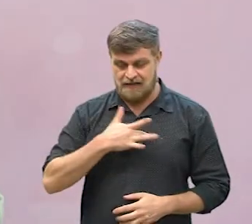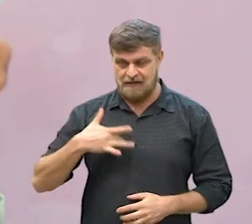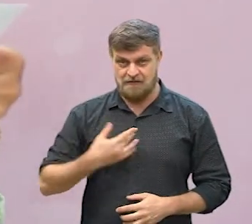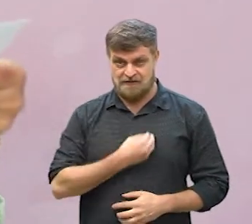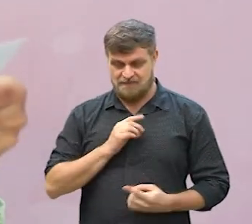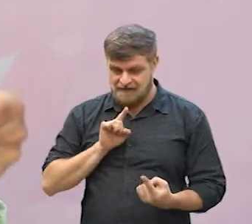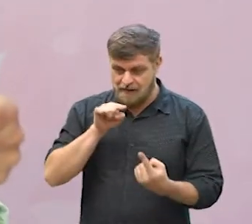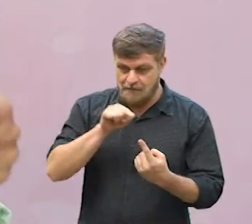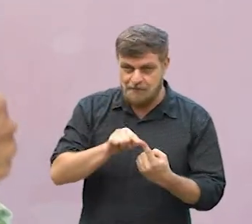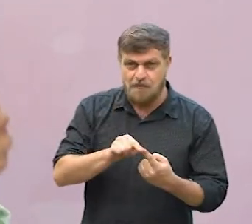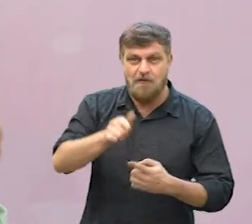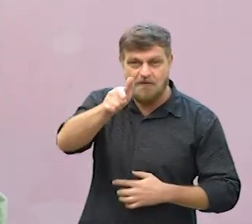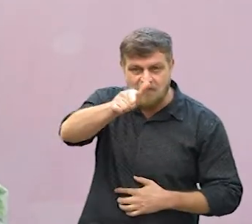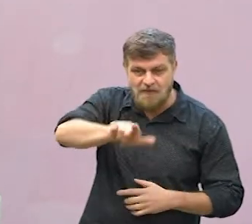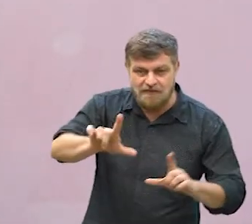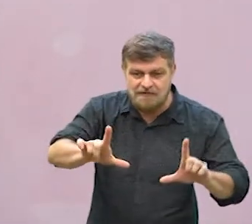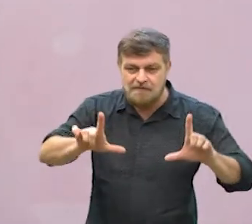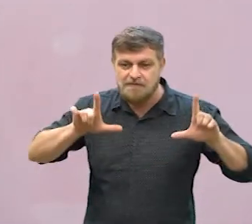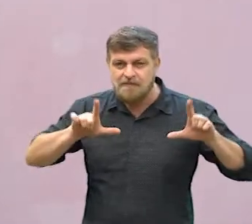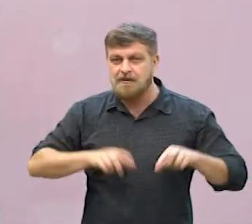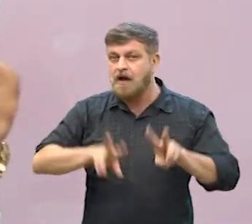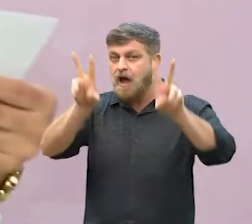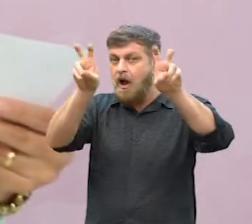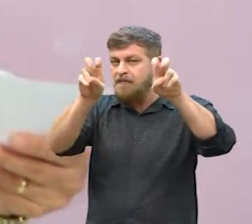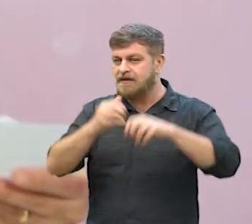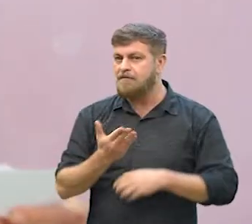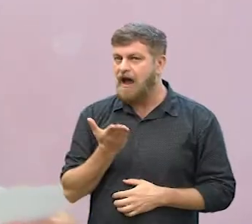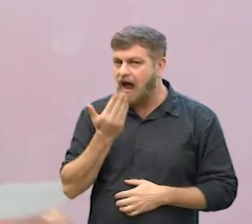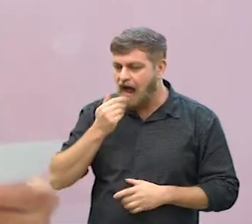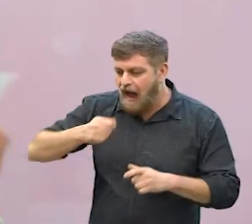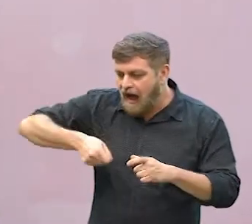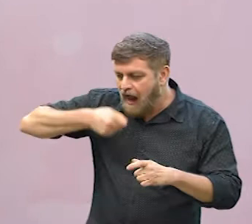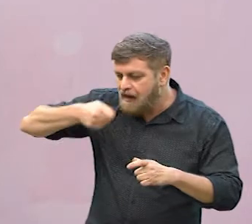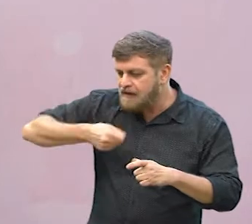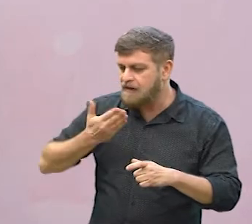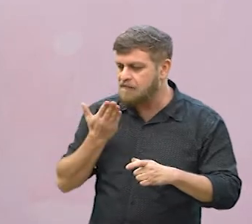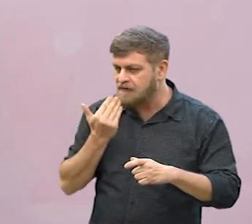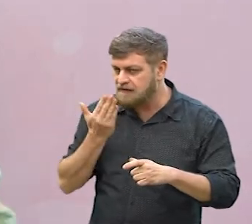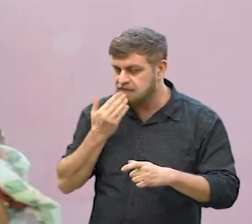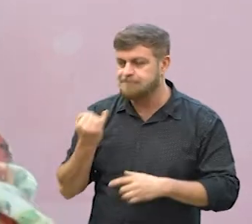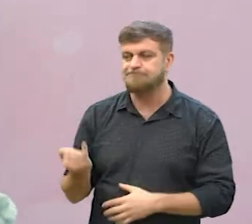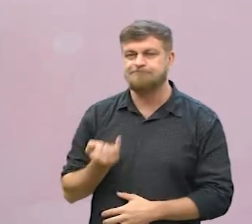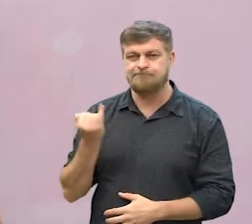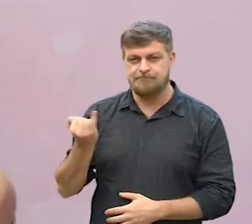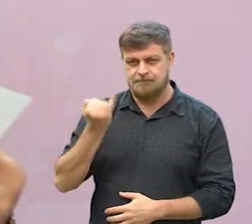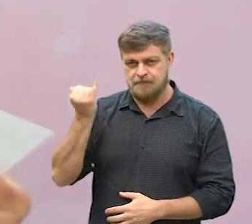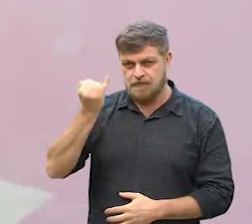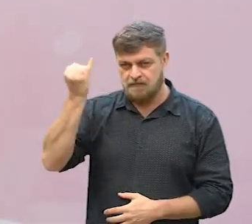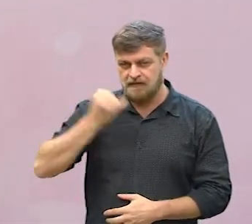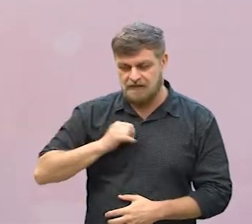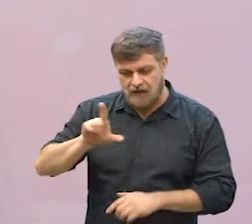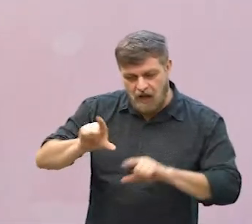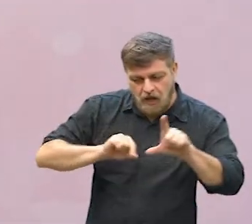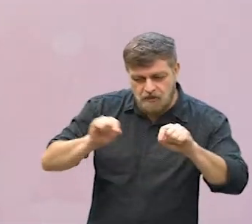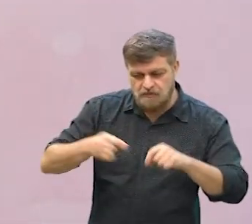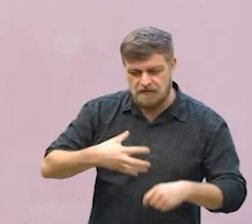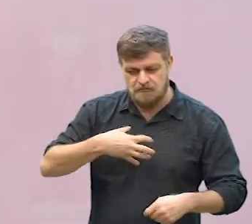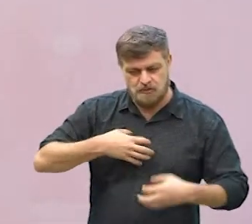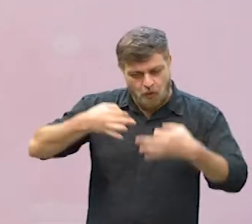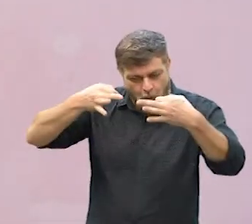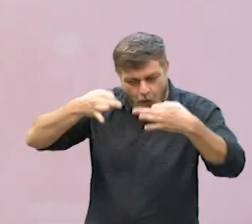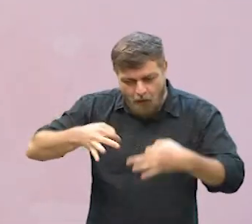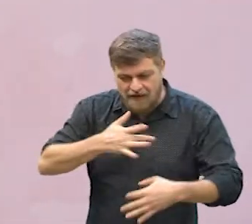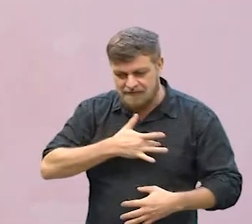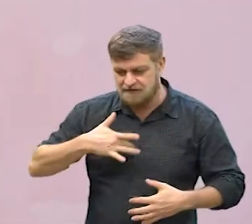Saúde é vida de volta. Hoje a gente está falando sobre alimentação, a importância de comer bem de forma